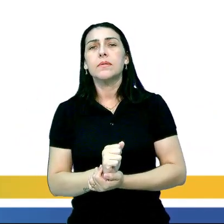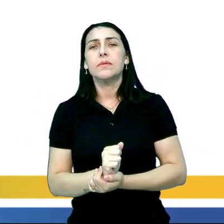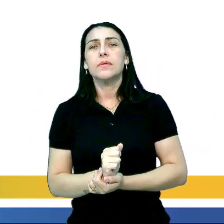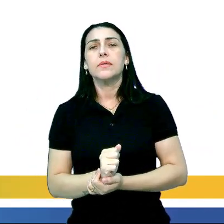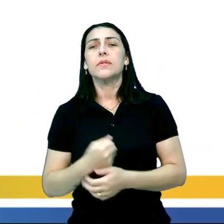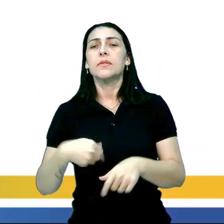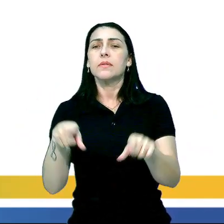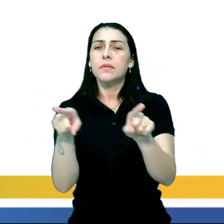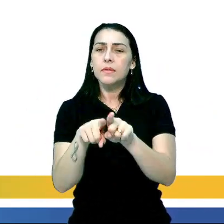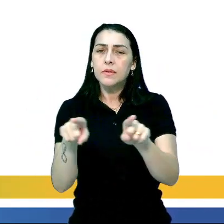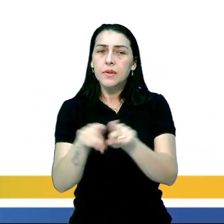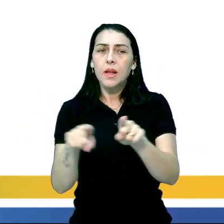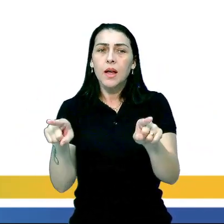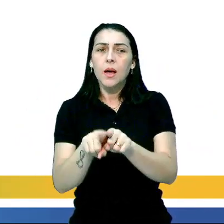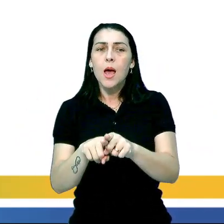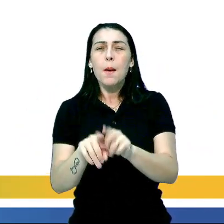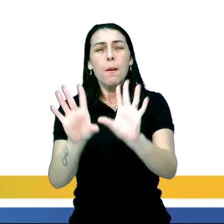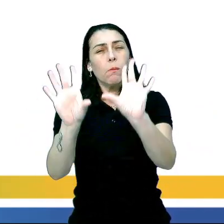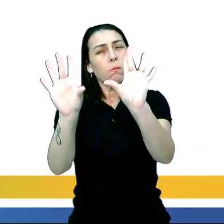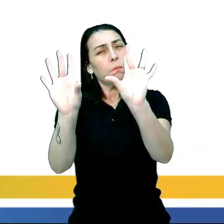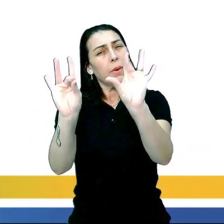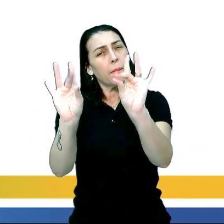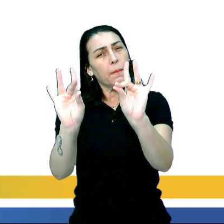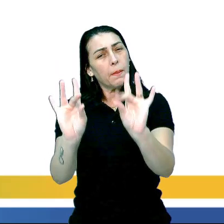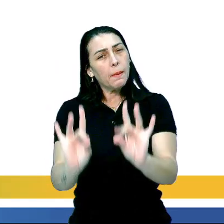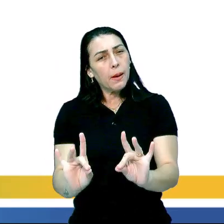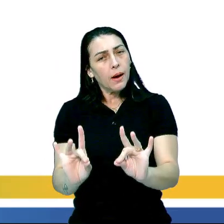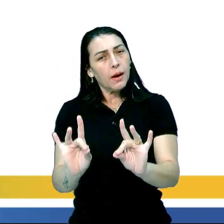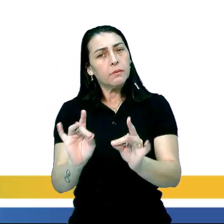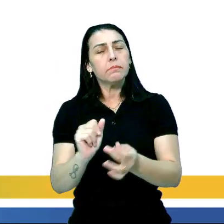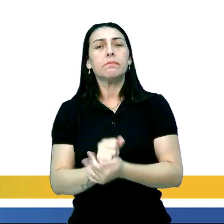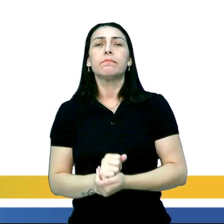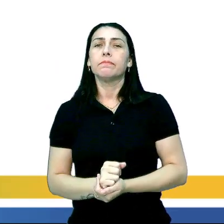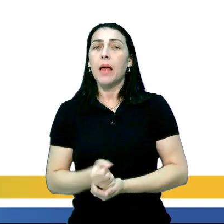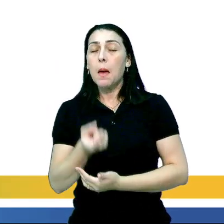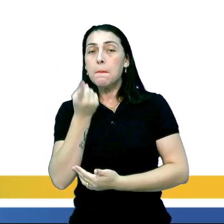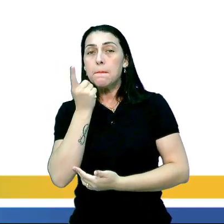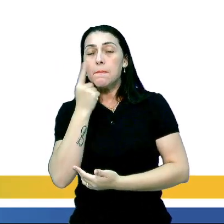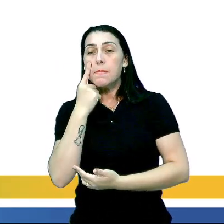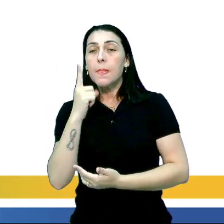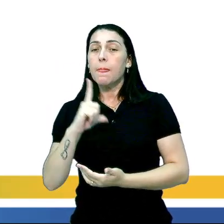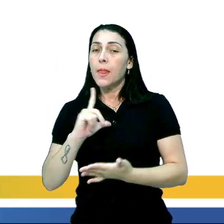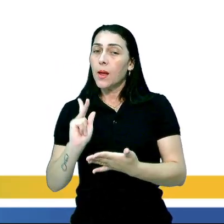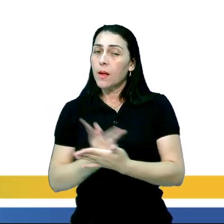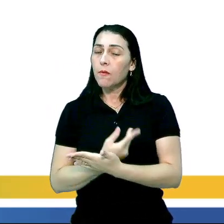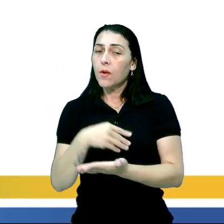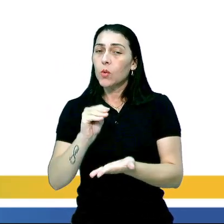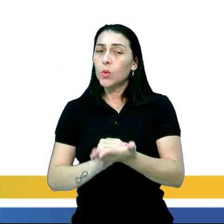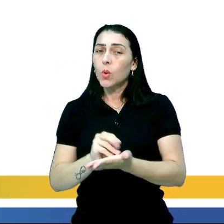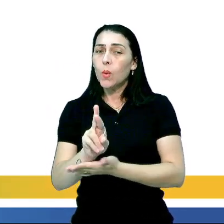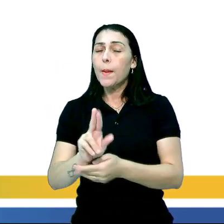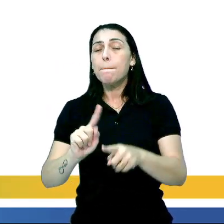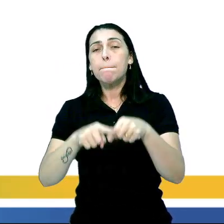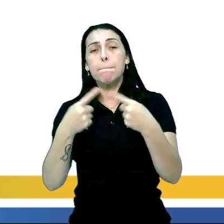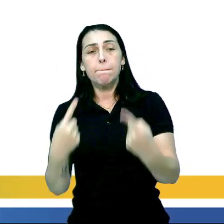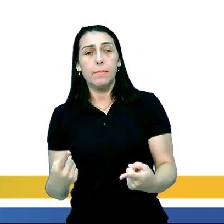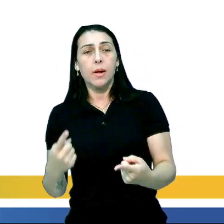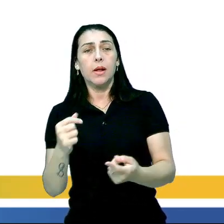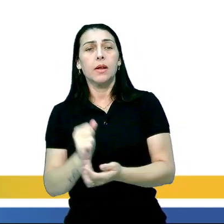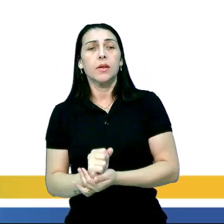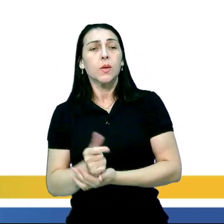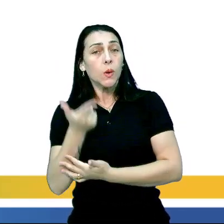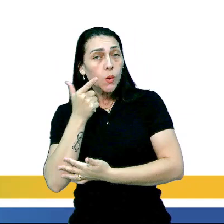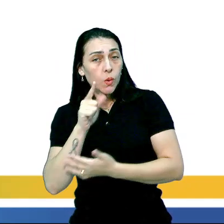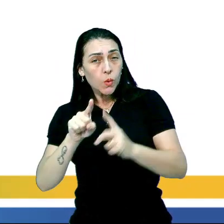apresentar propriedades e características de forma detalhada. Observe aí que tem um errinho aí, que faltou um R, mas a